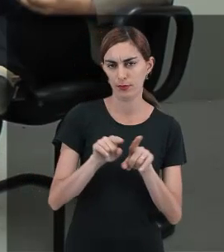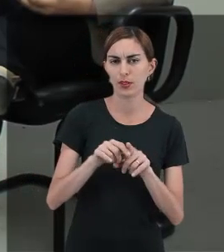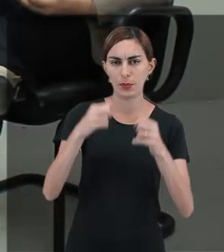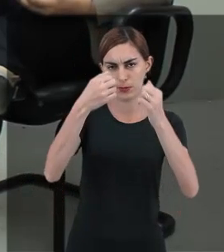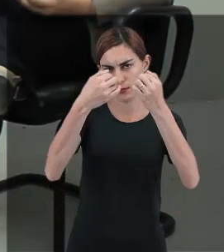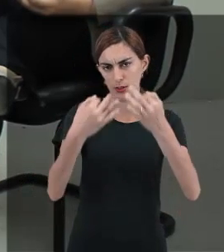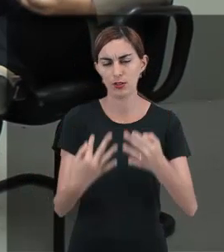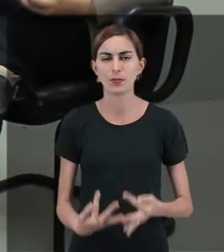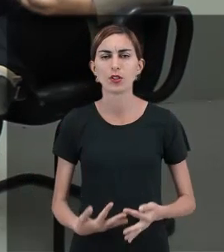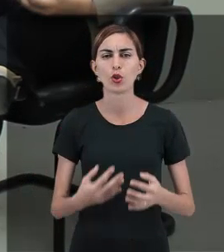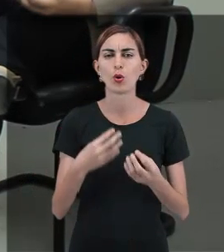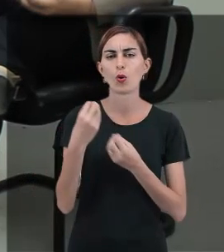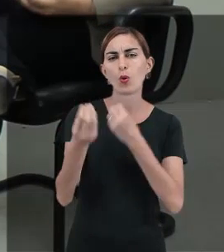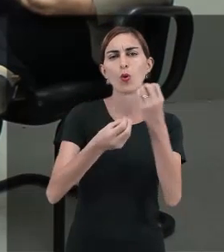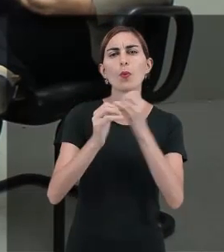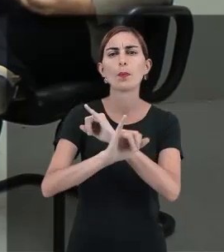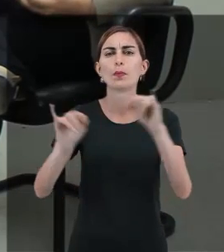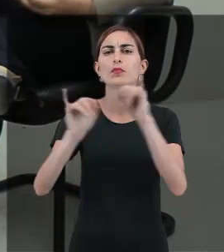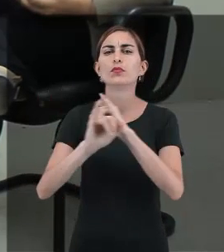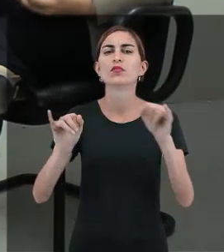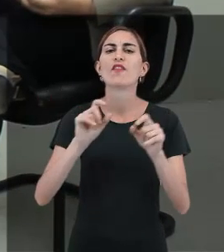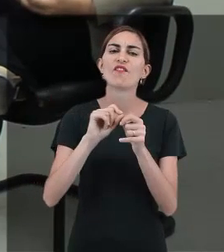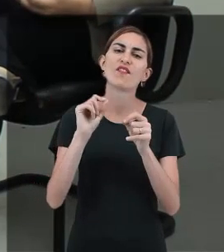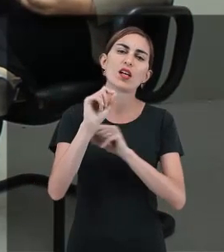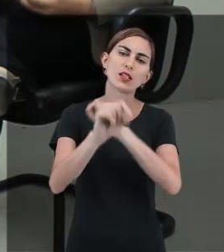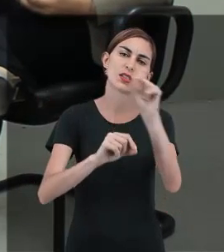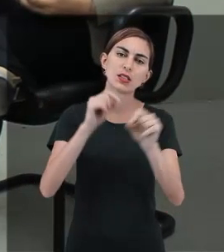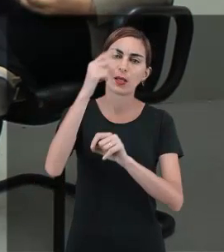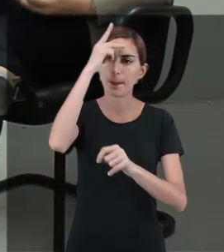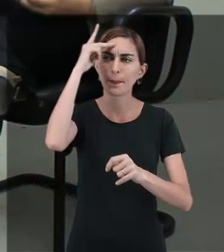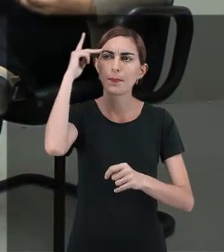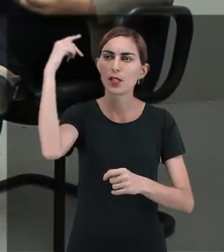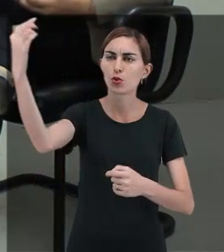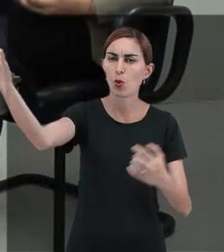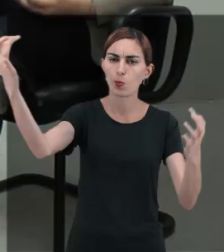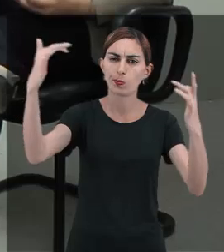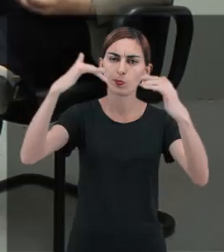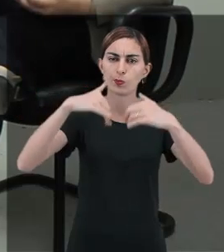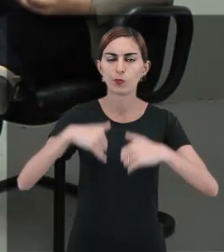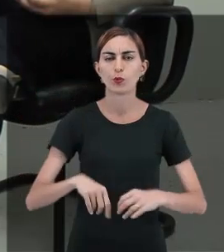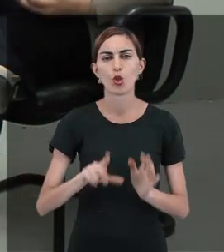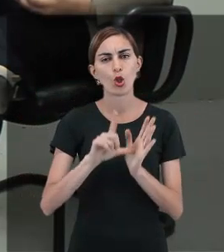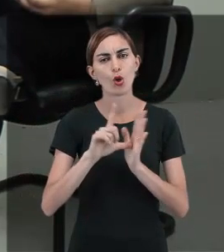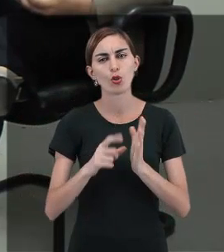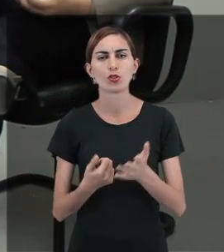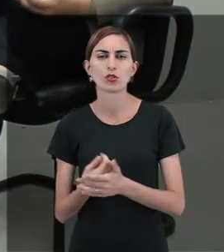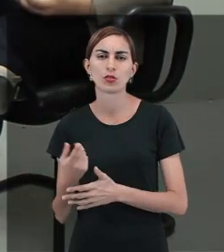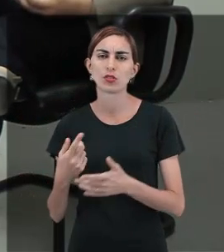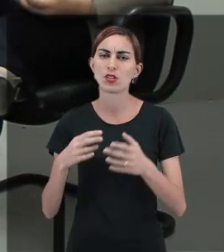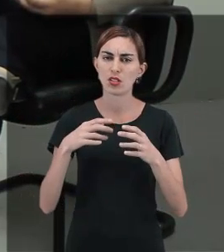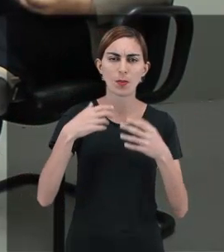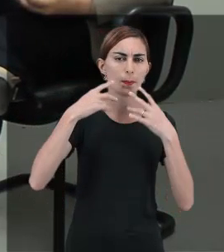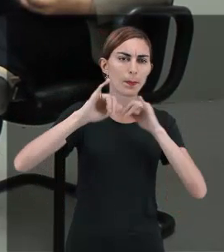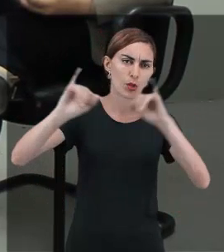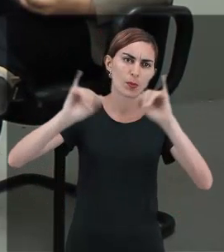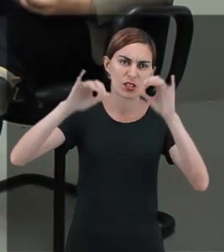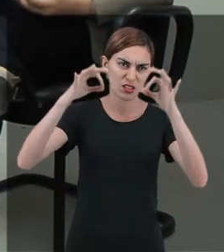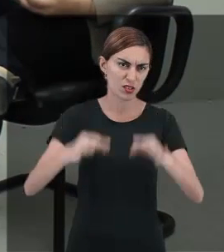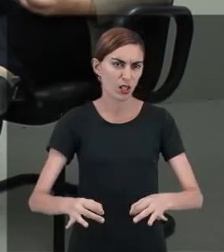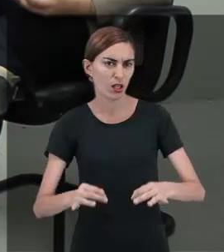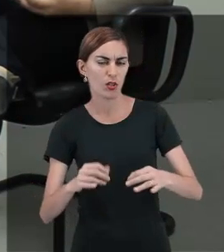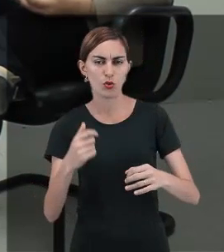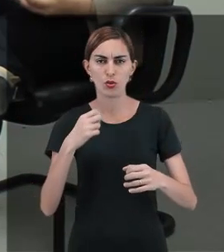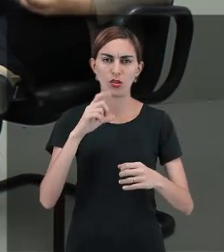questão. Que propaganda eu devo fazer para atingir diretamente esse meu público-alvo? Existe uma propaganda certa ou não existe? Ou